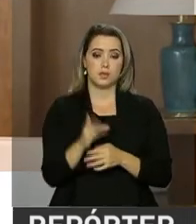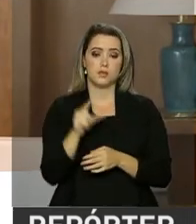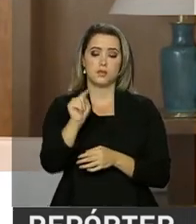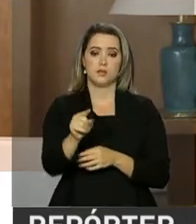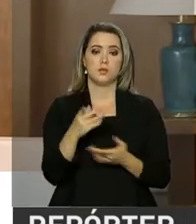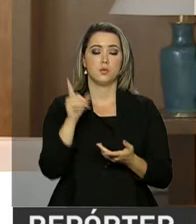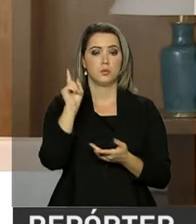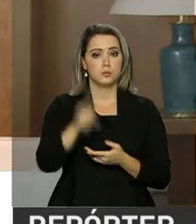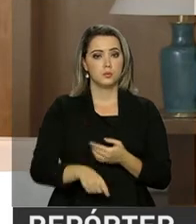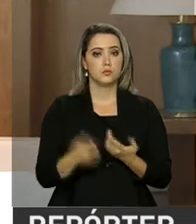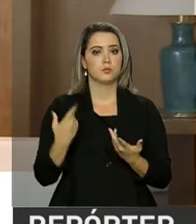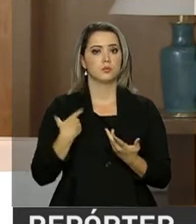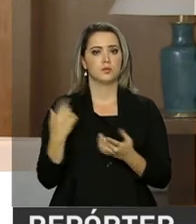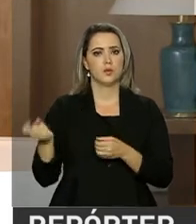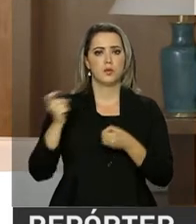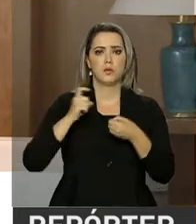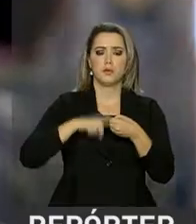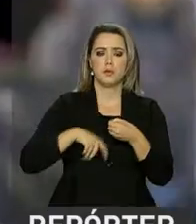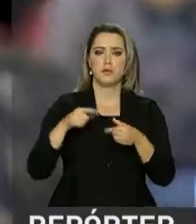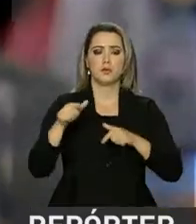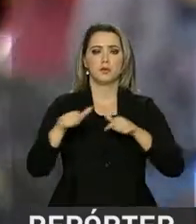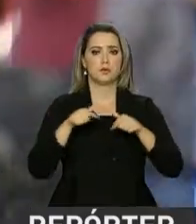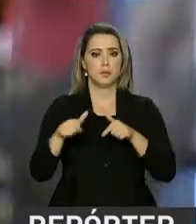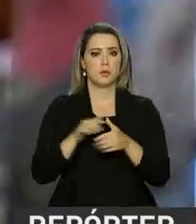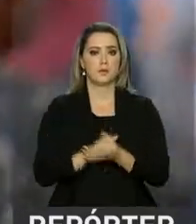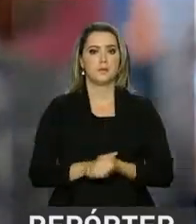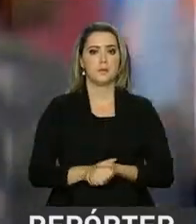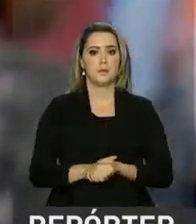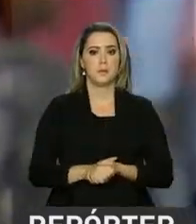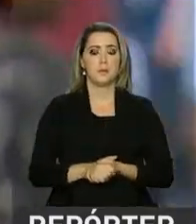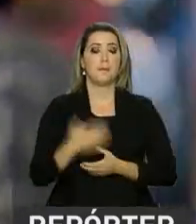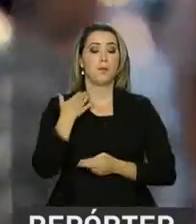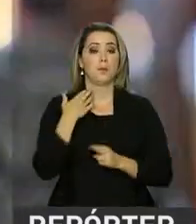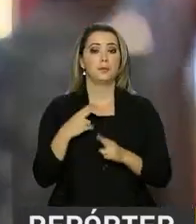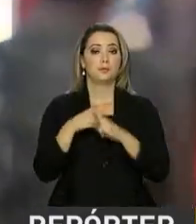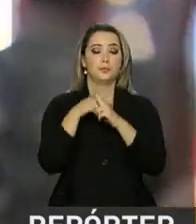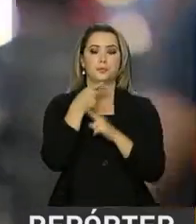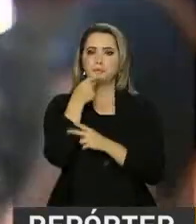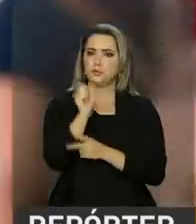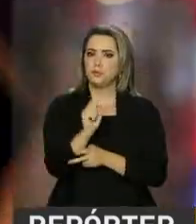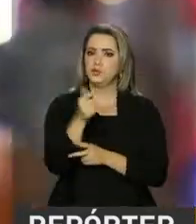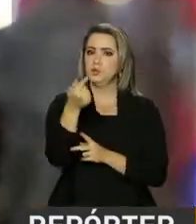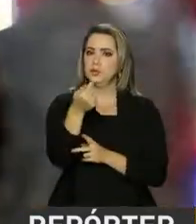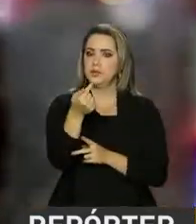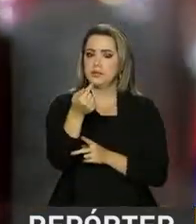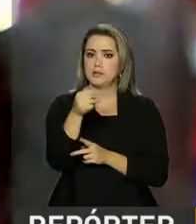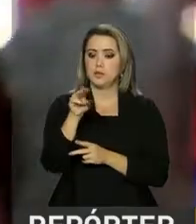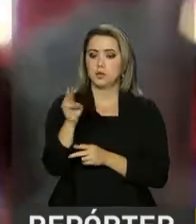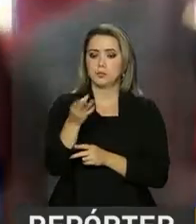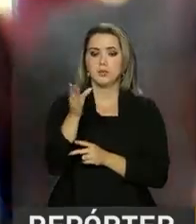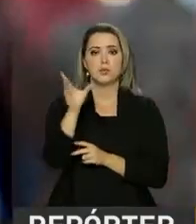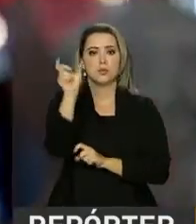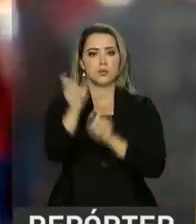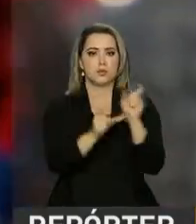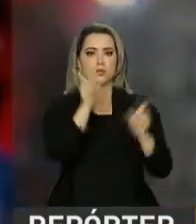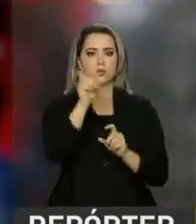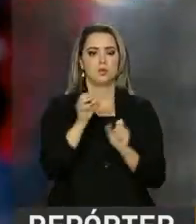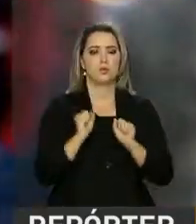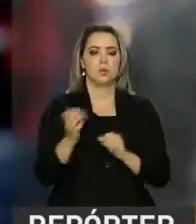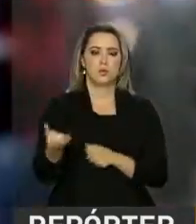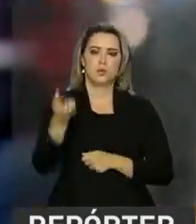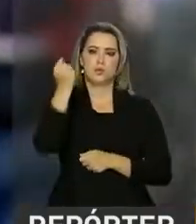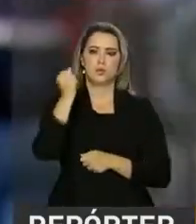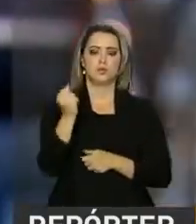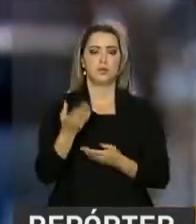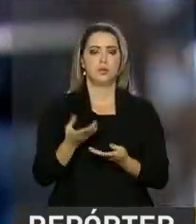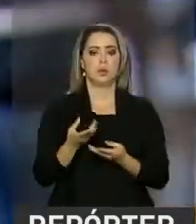importante documento é a volta do emprego segundo a caixa econômica federal 7 milhões e meio de trabalhadores têm direito ao saque de contas